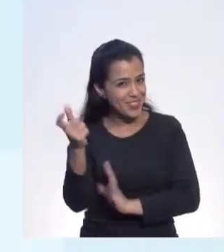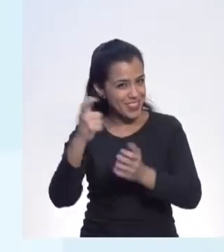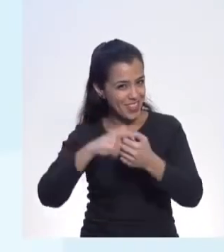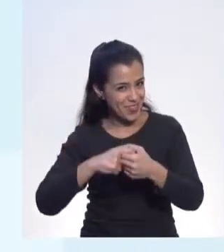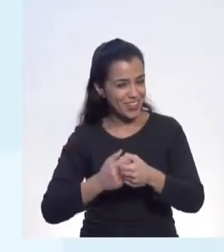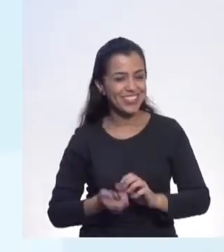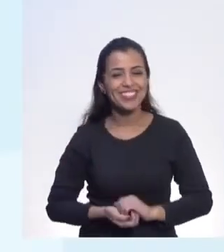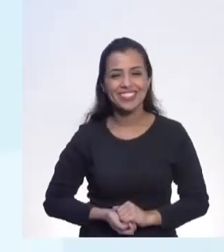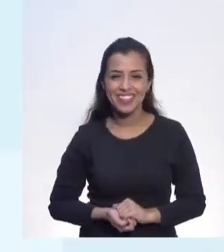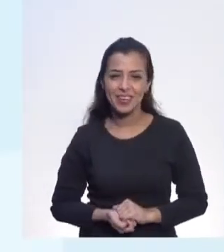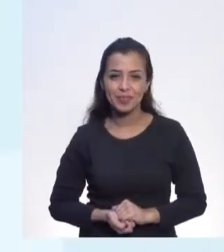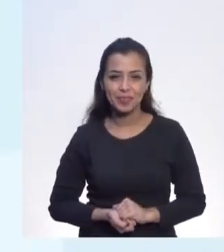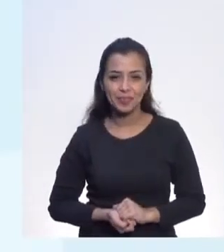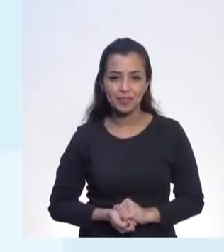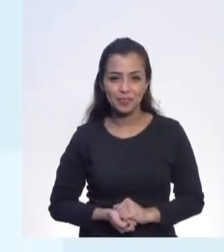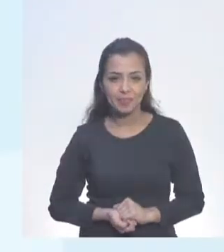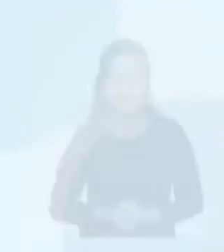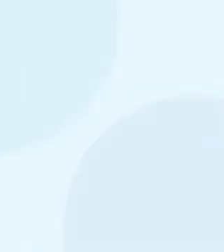eu vou saber.